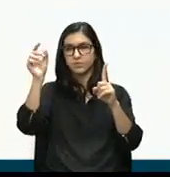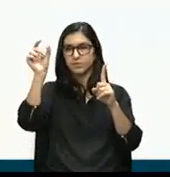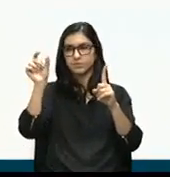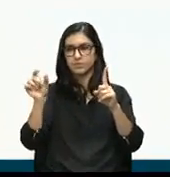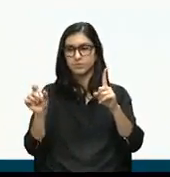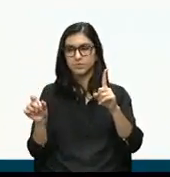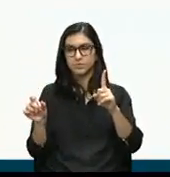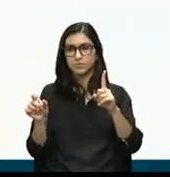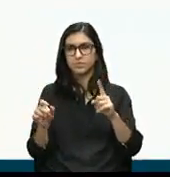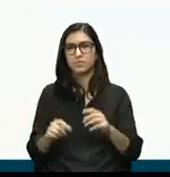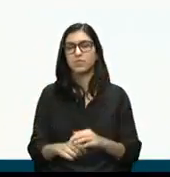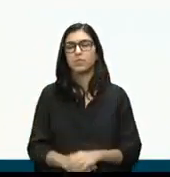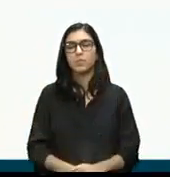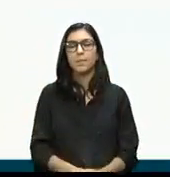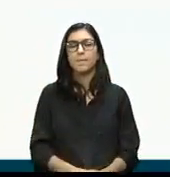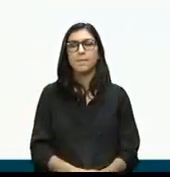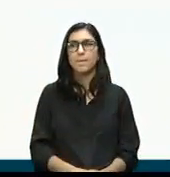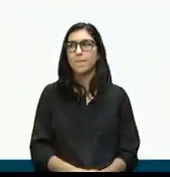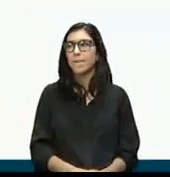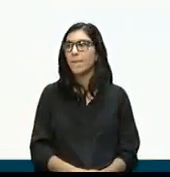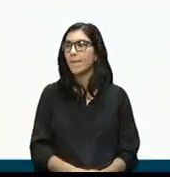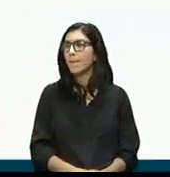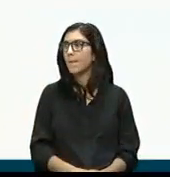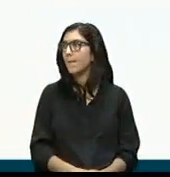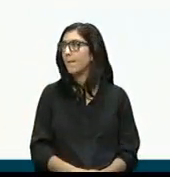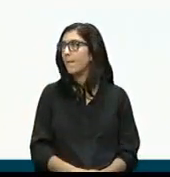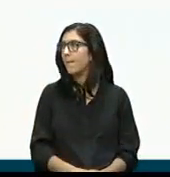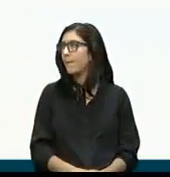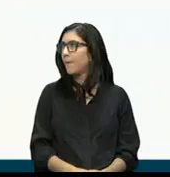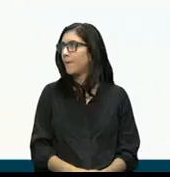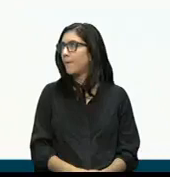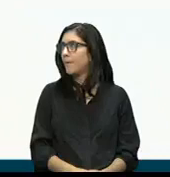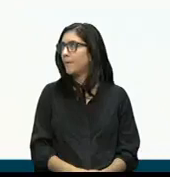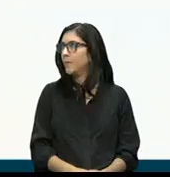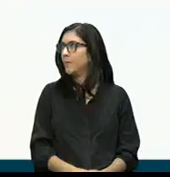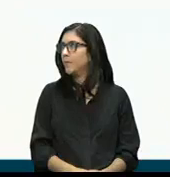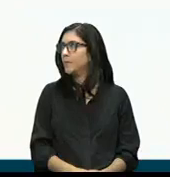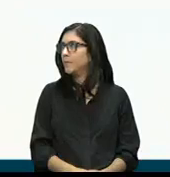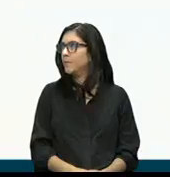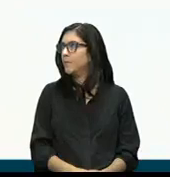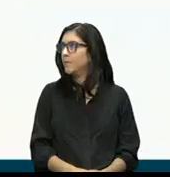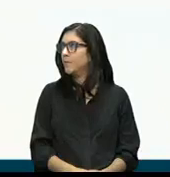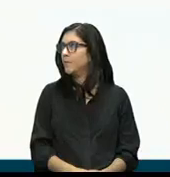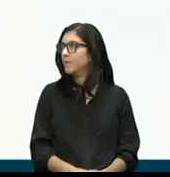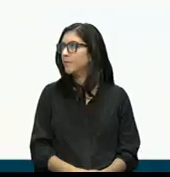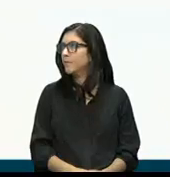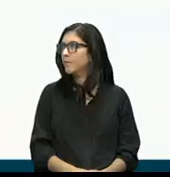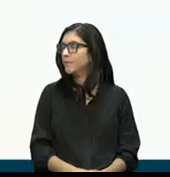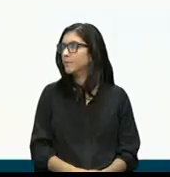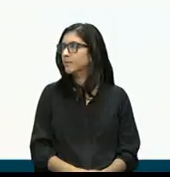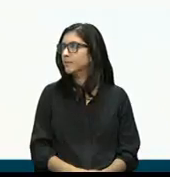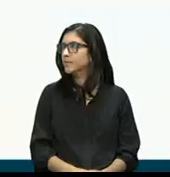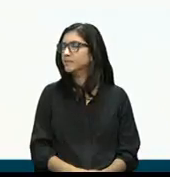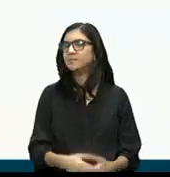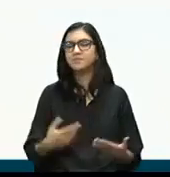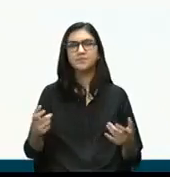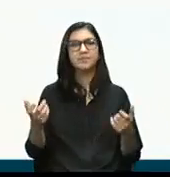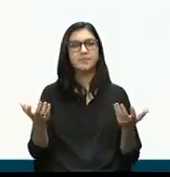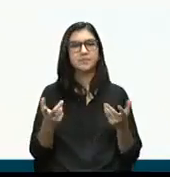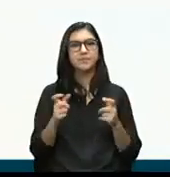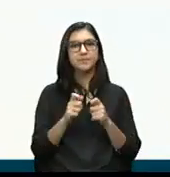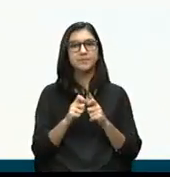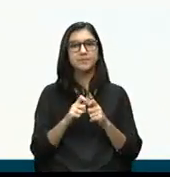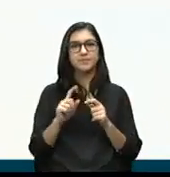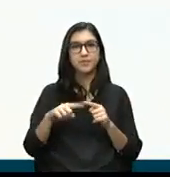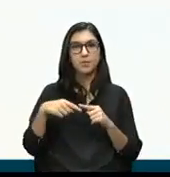a primeira linha da primeira matriz com a terceira coluna da segunda matriz. Então, é isso que nós vamos fazer agora